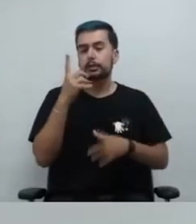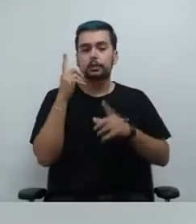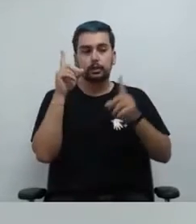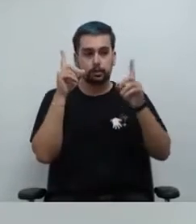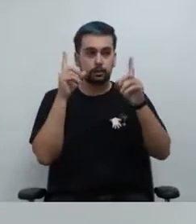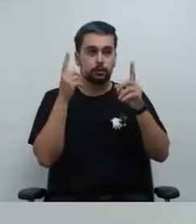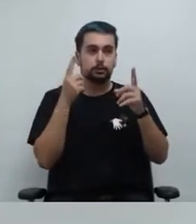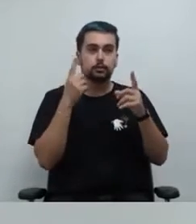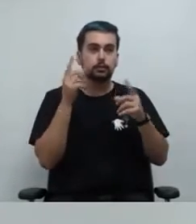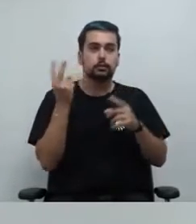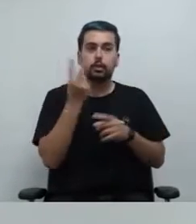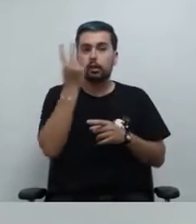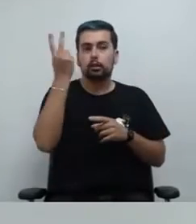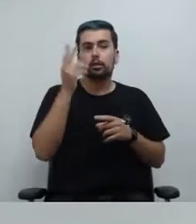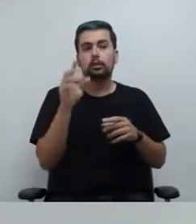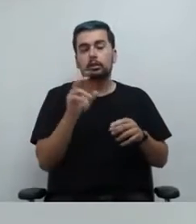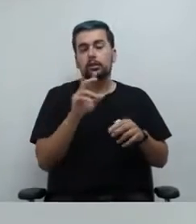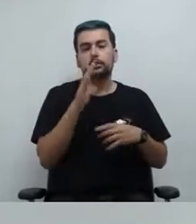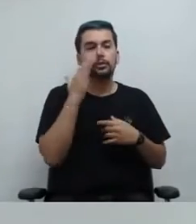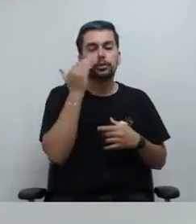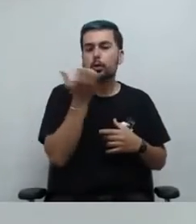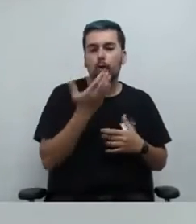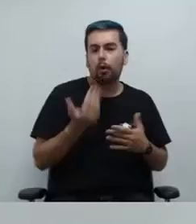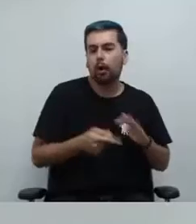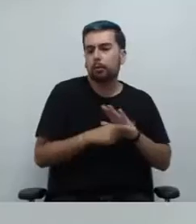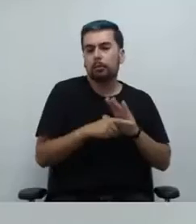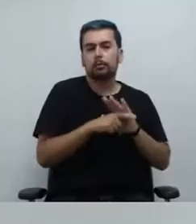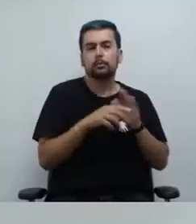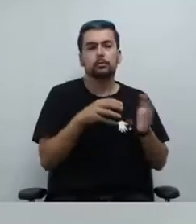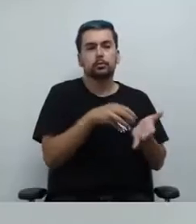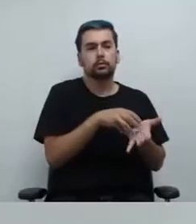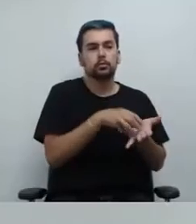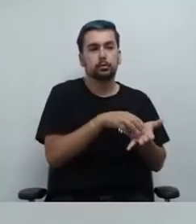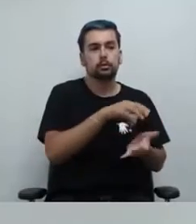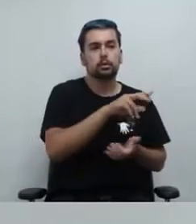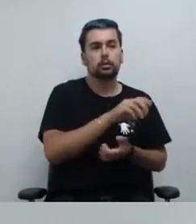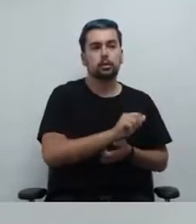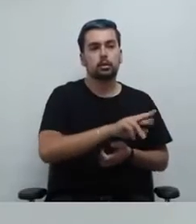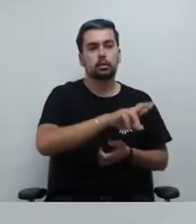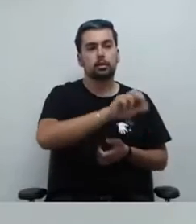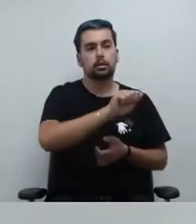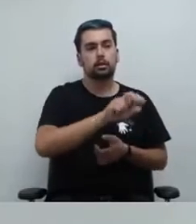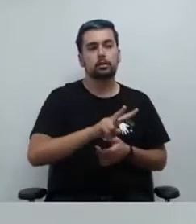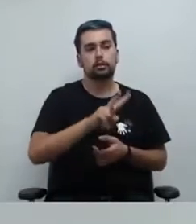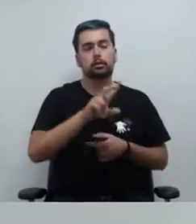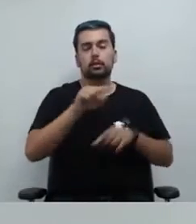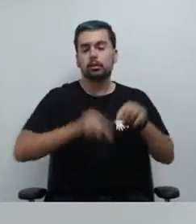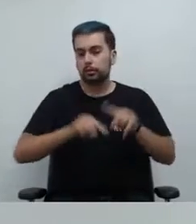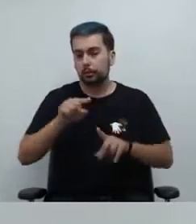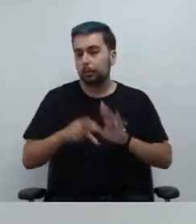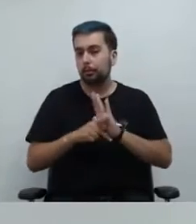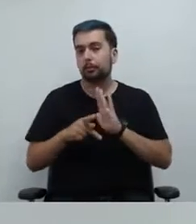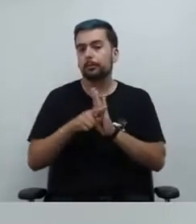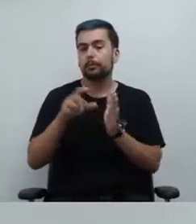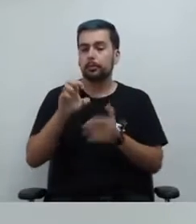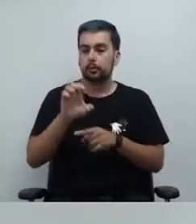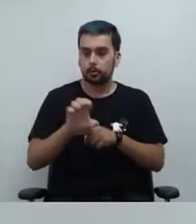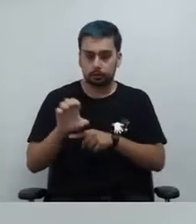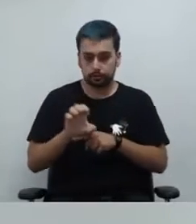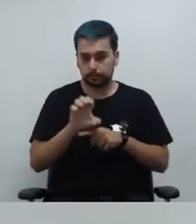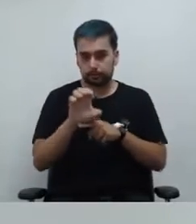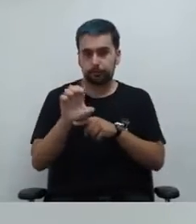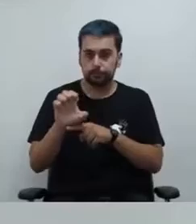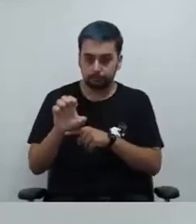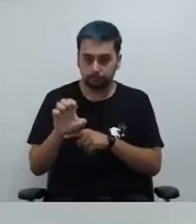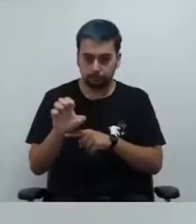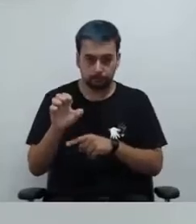não por demérito da equipe do CRAV, mas por um problema mesmo de conflito de atribuição de um equipamento da Secretaria se direcionar a ações que